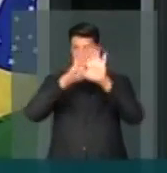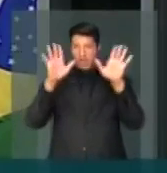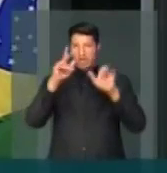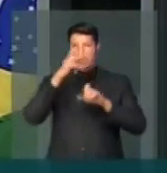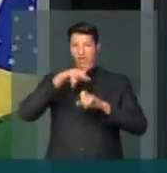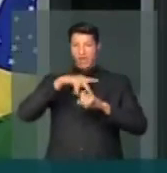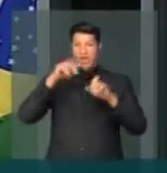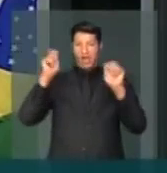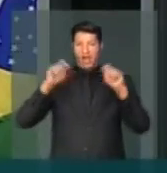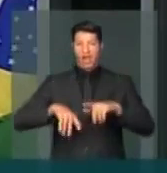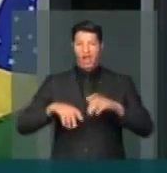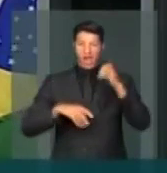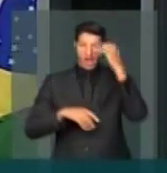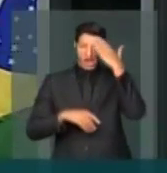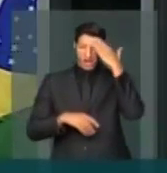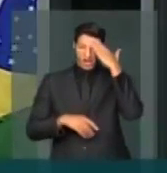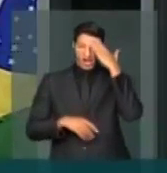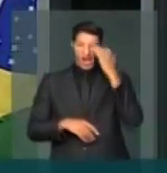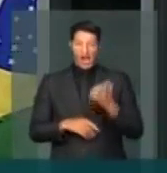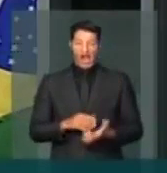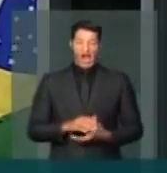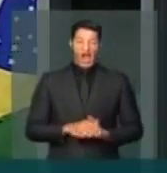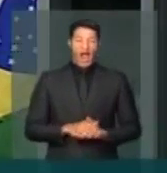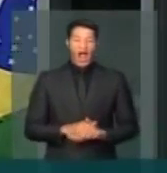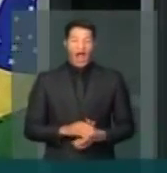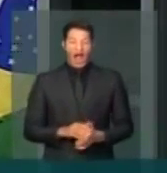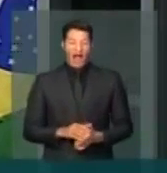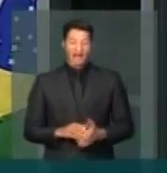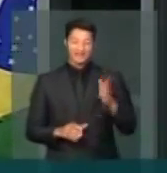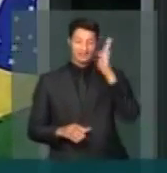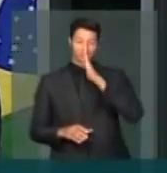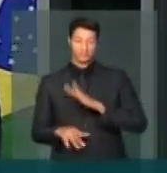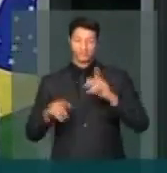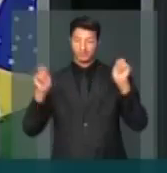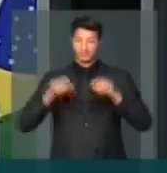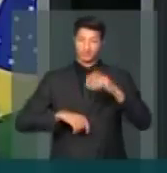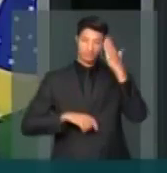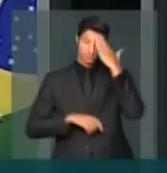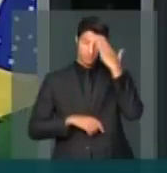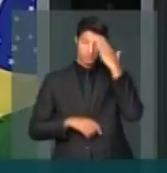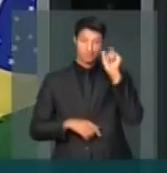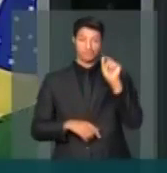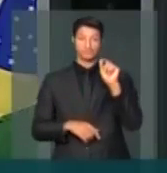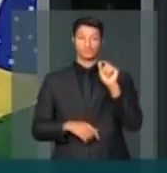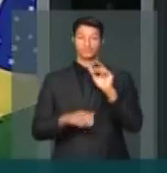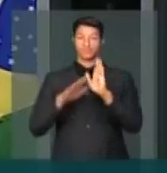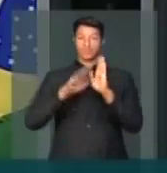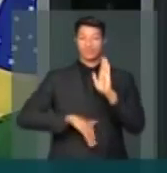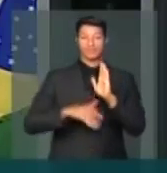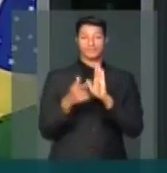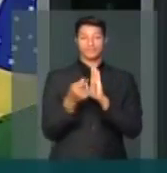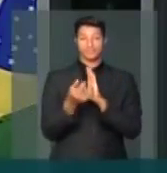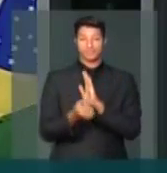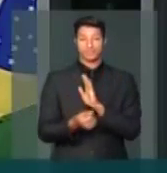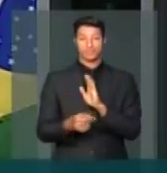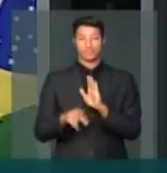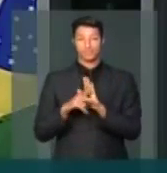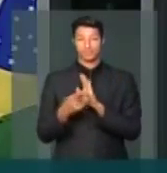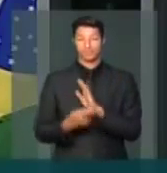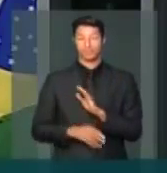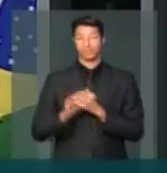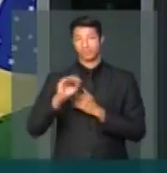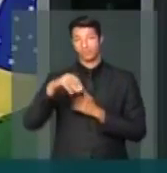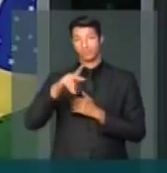país precisa saber. O brasileiro precisa saber que foi retirado dinheiro dos